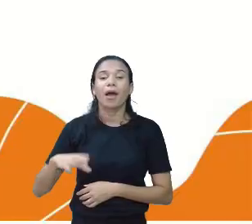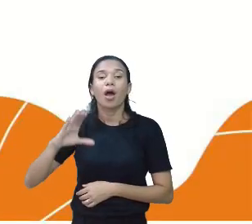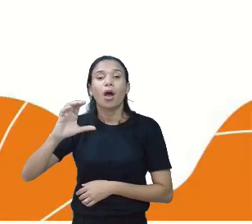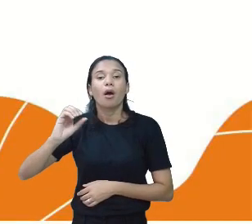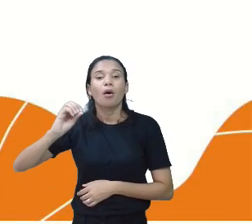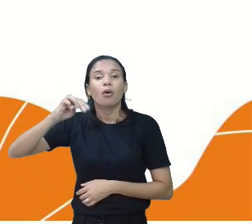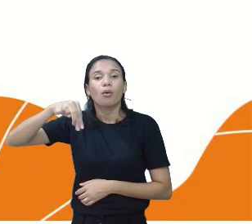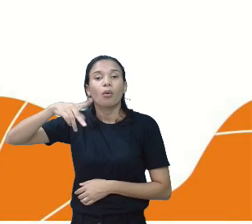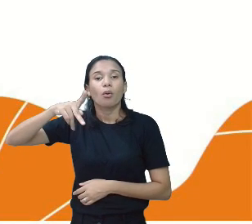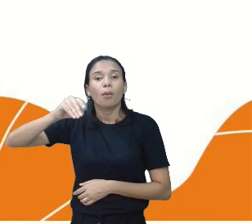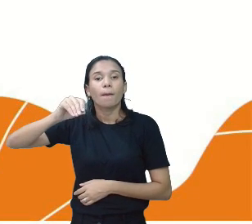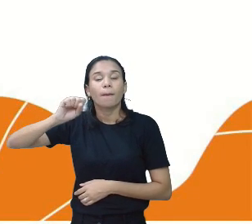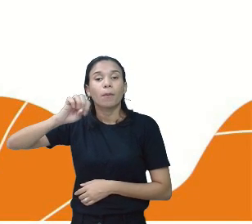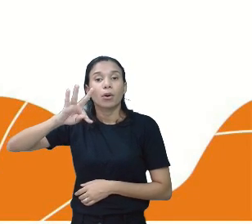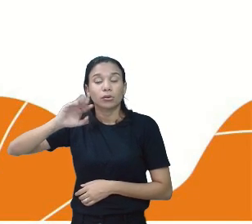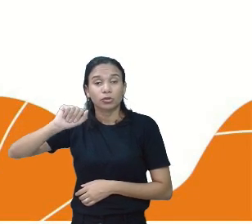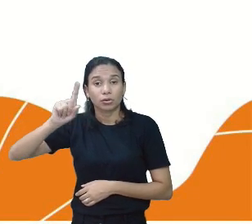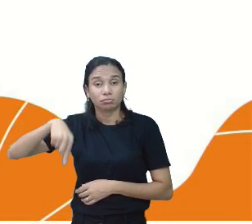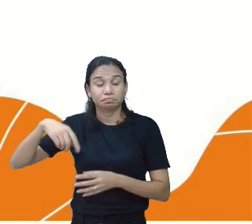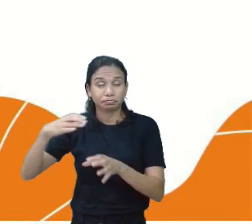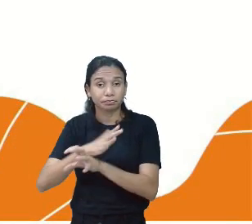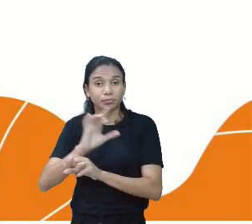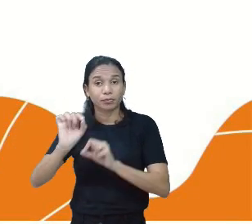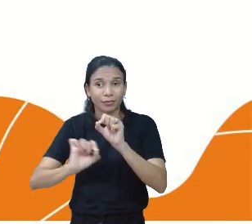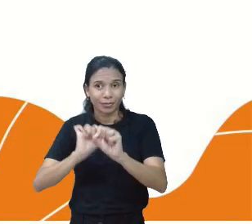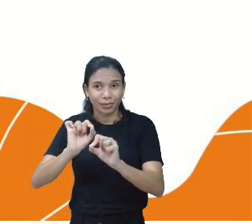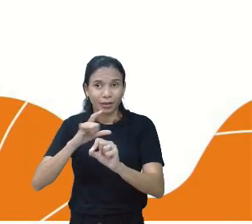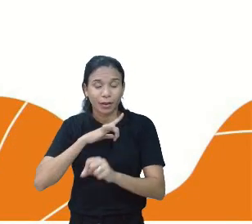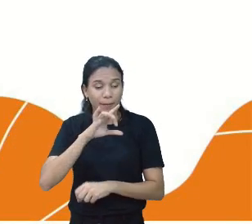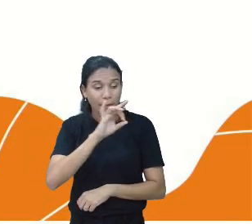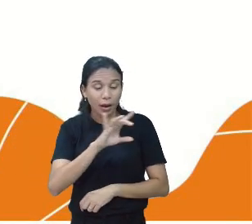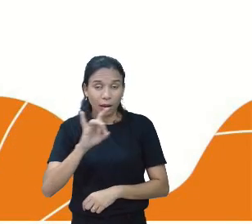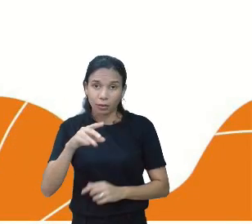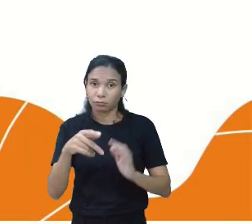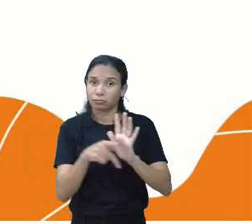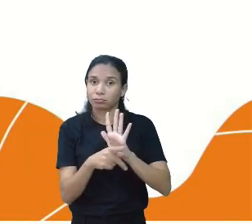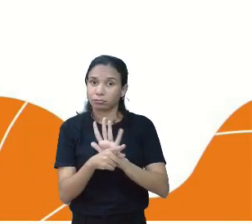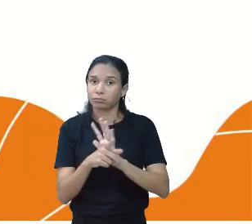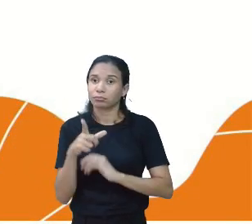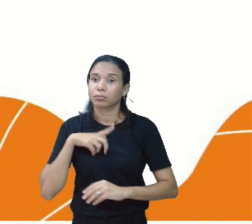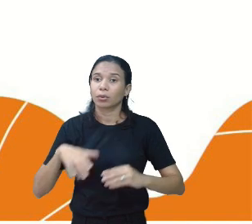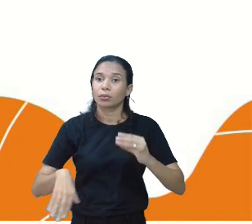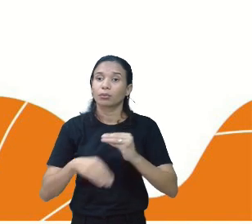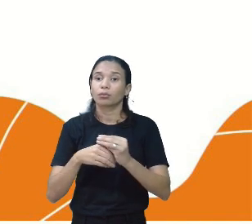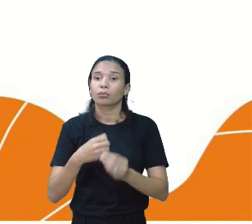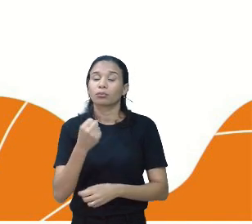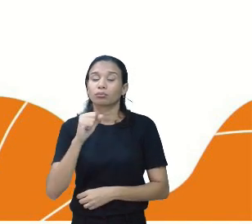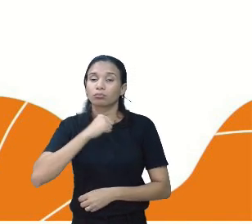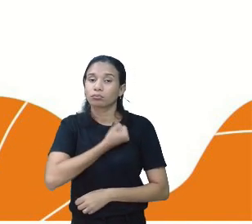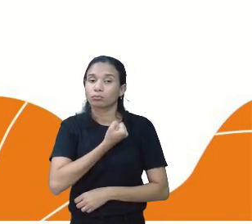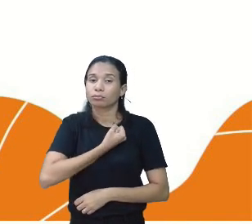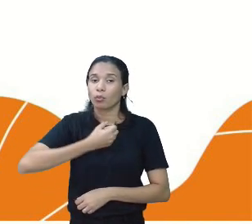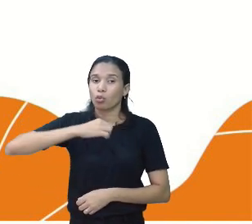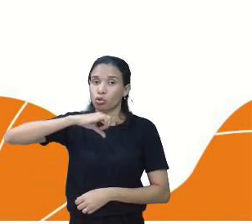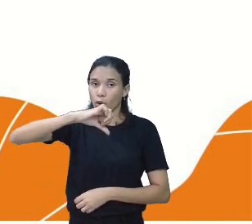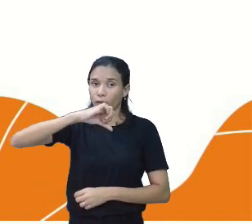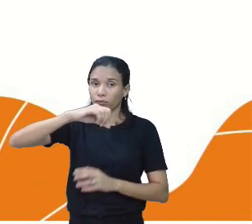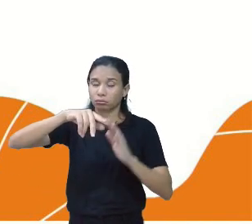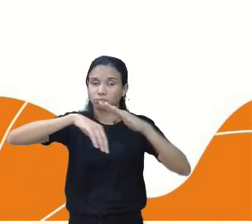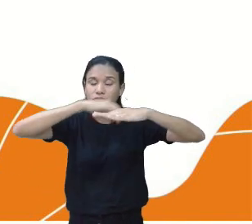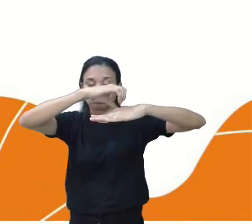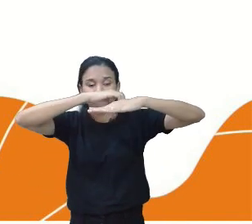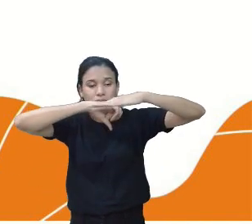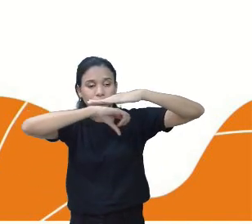é que a gente tem na dízima periódica composta? Para cada algarismo do período, se coloca um algarismo 9 no